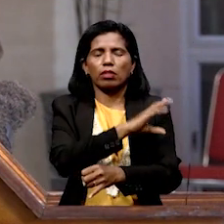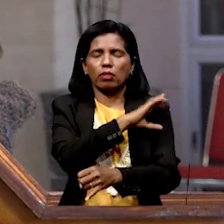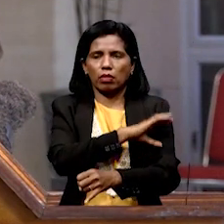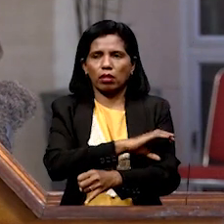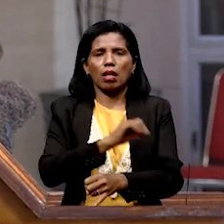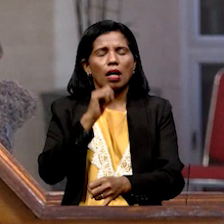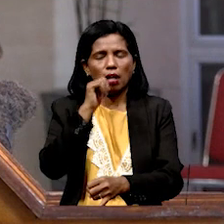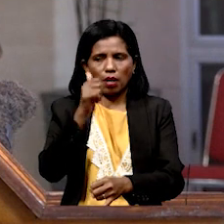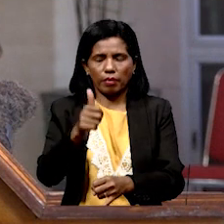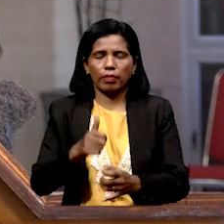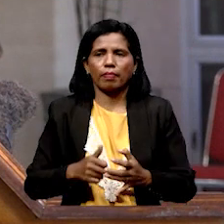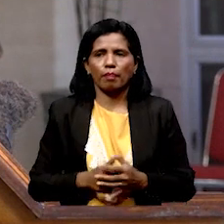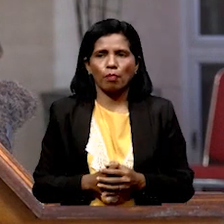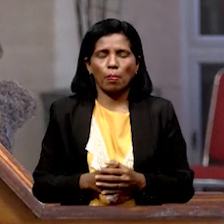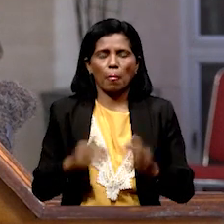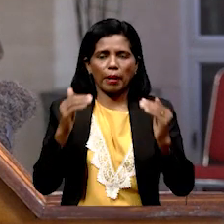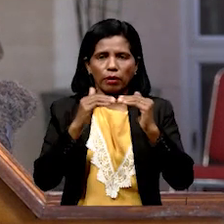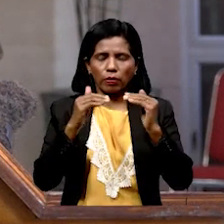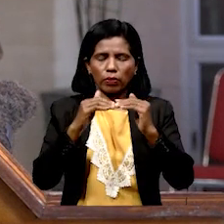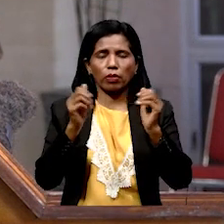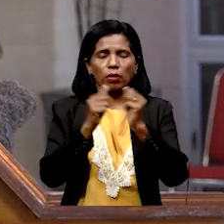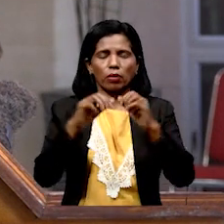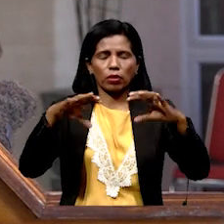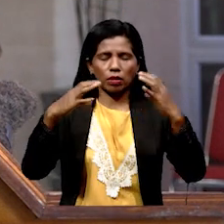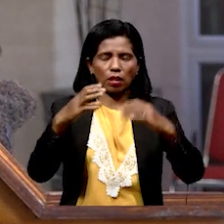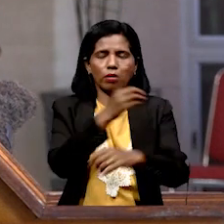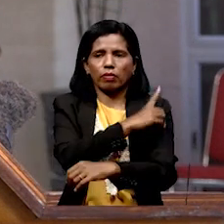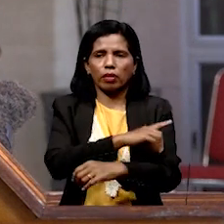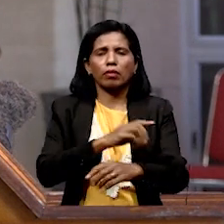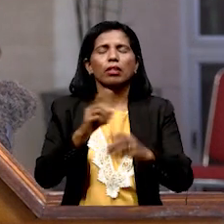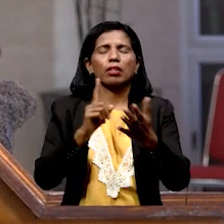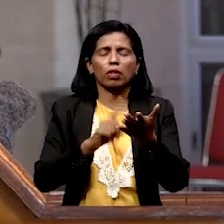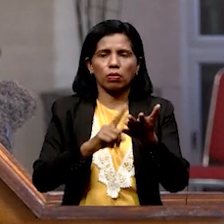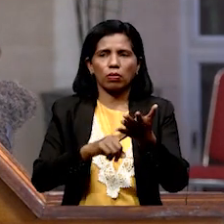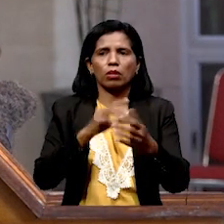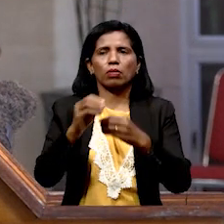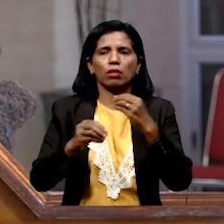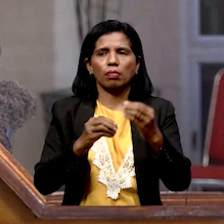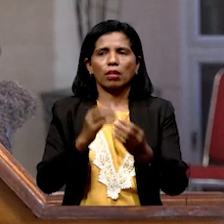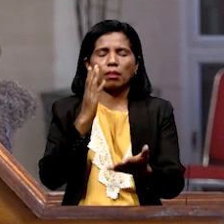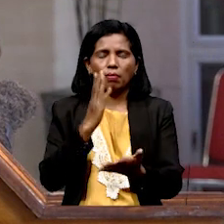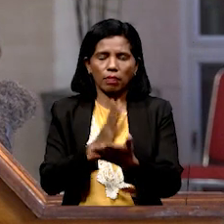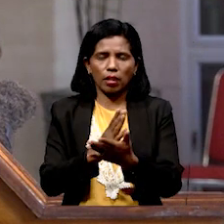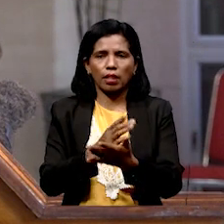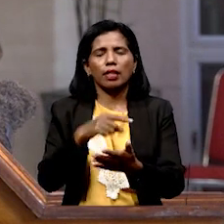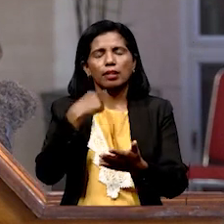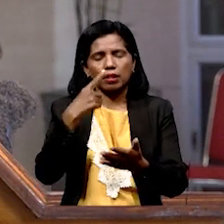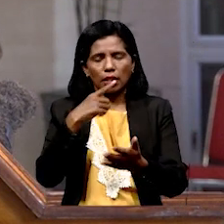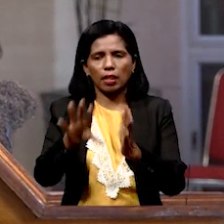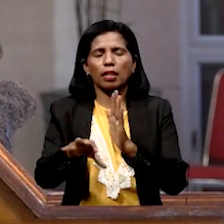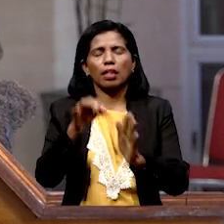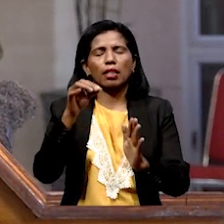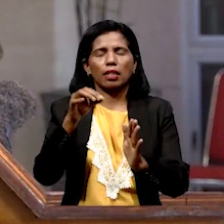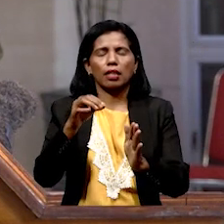aba. Minha reunião com o Conselho Superior de Defesa, mas que foi em discuta com a NABA, exonera-se, nomeia-se, a